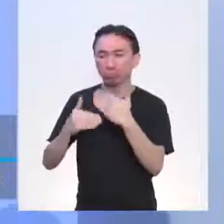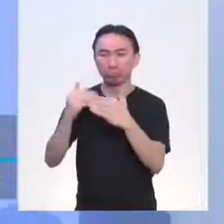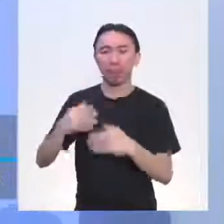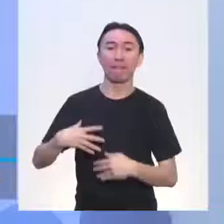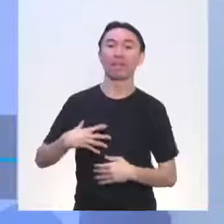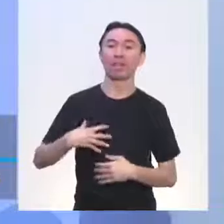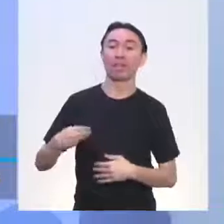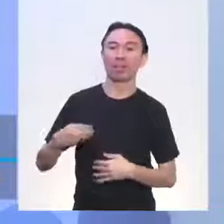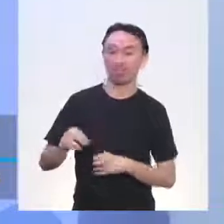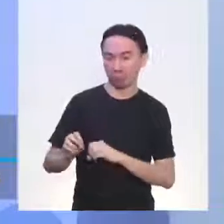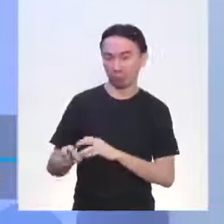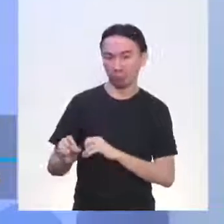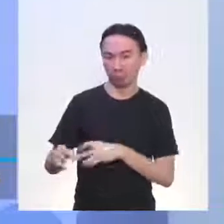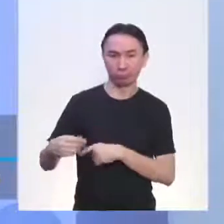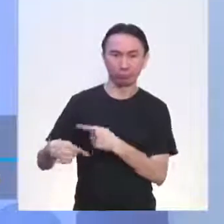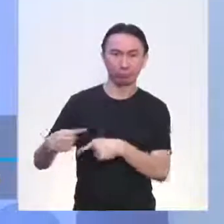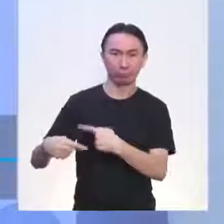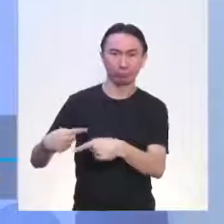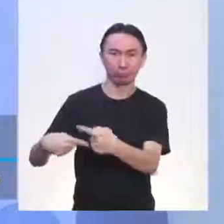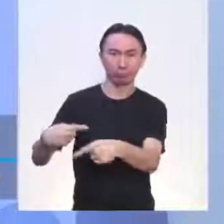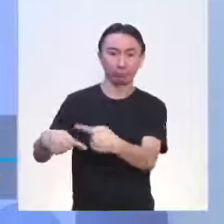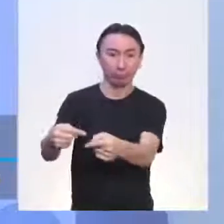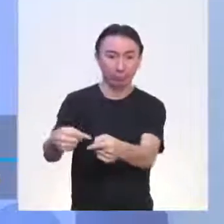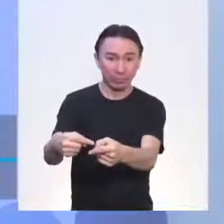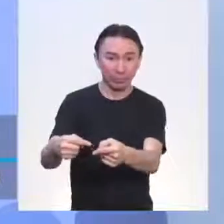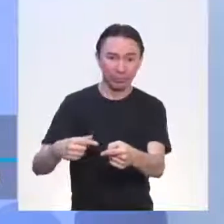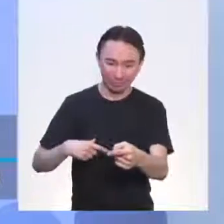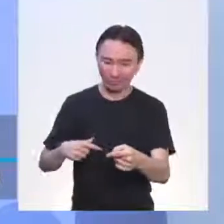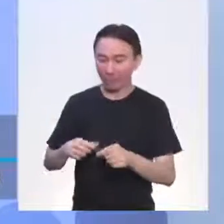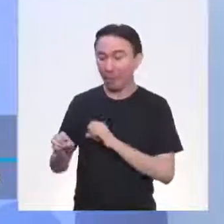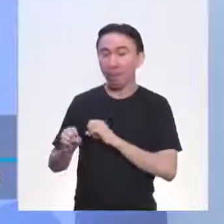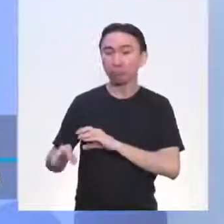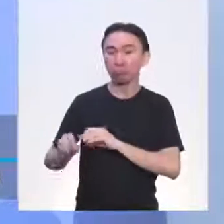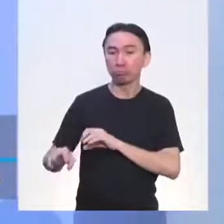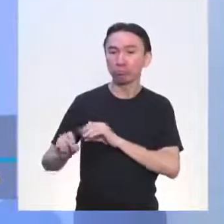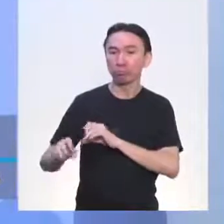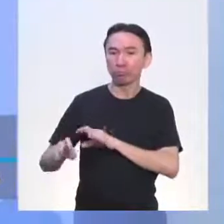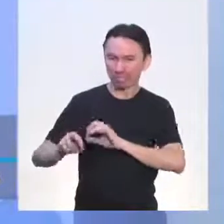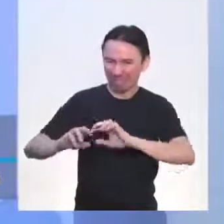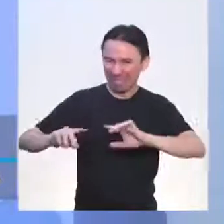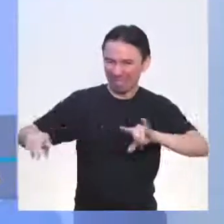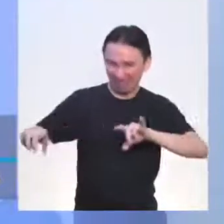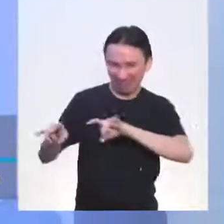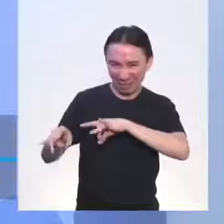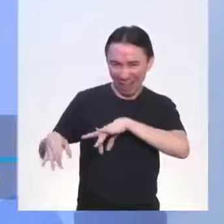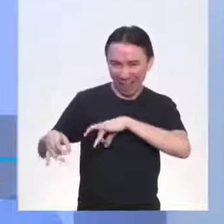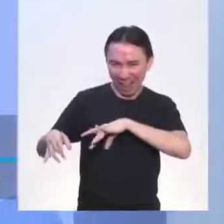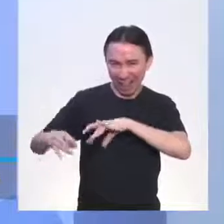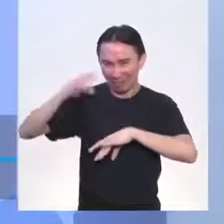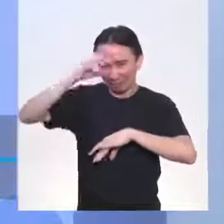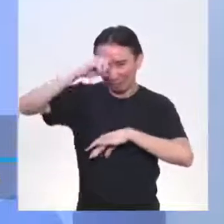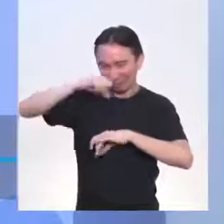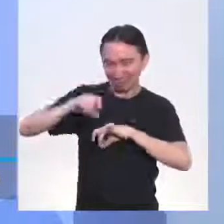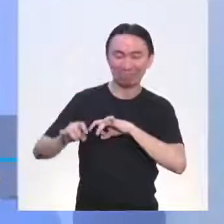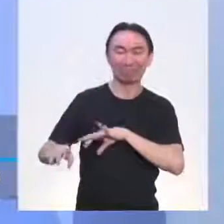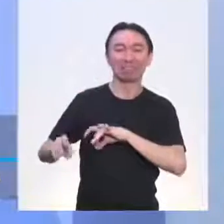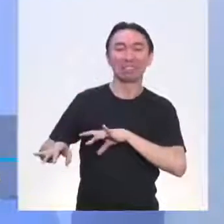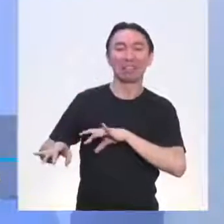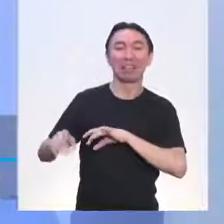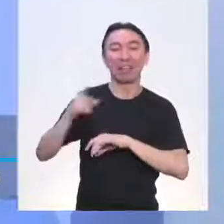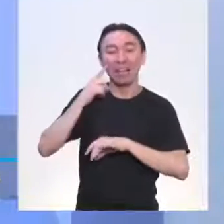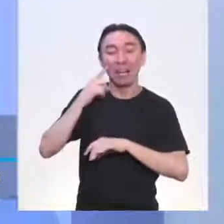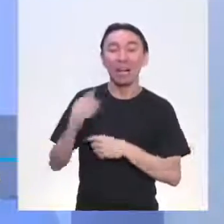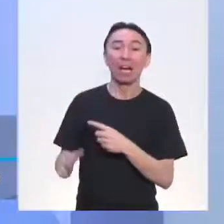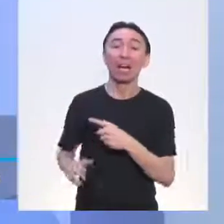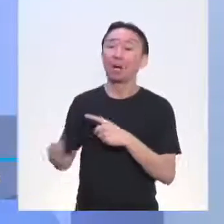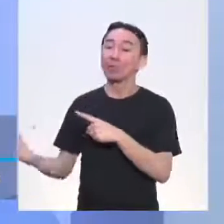filhos, e isso gerações por gerações, passando esses conhecimentos técnicos, é que permitiram ao homem